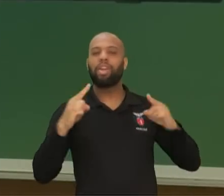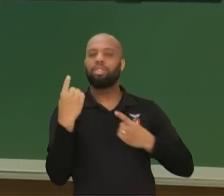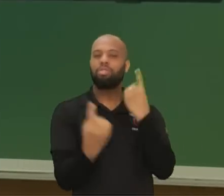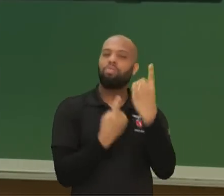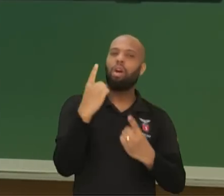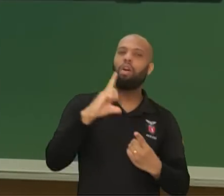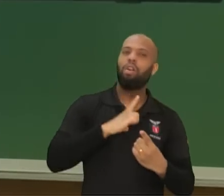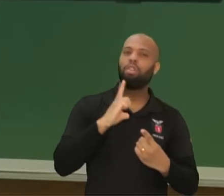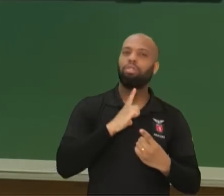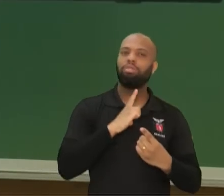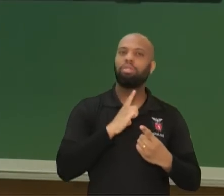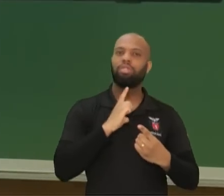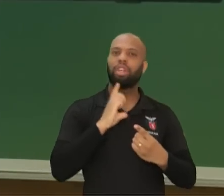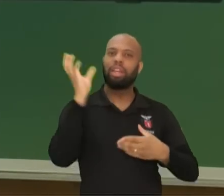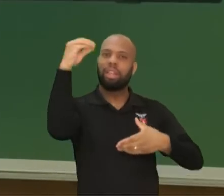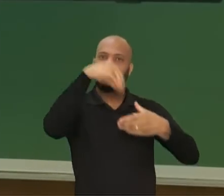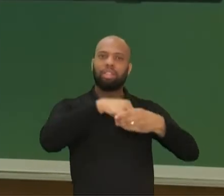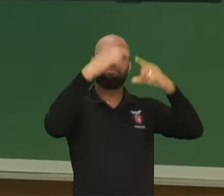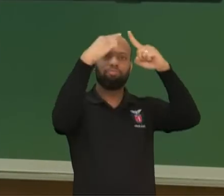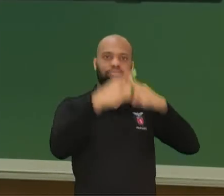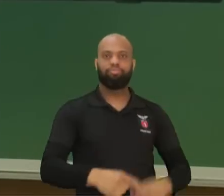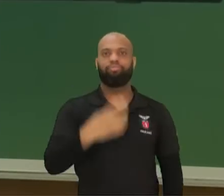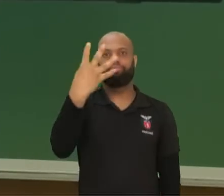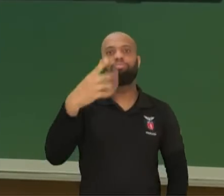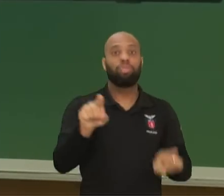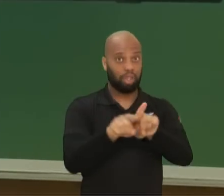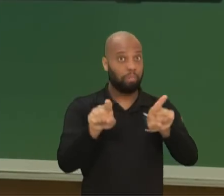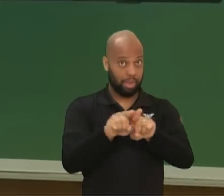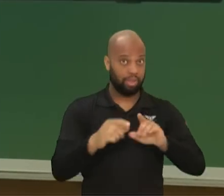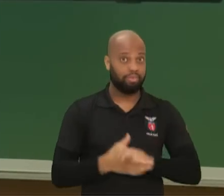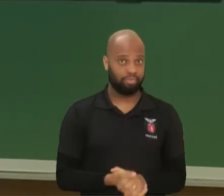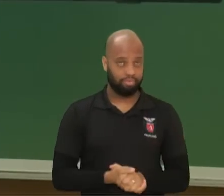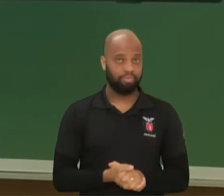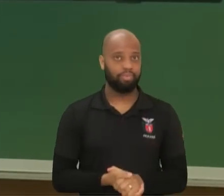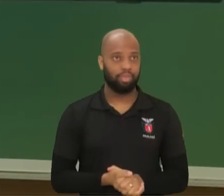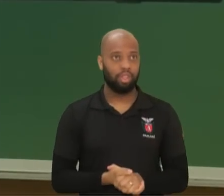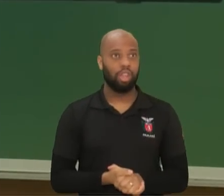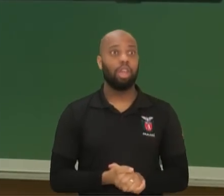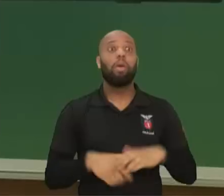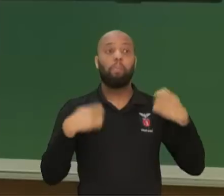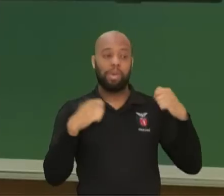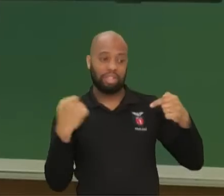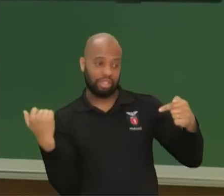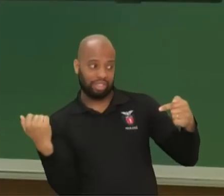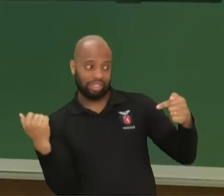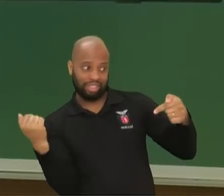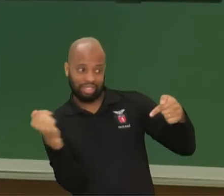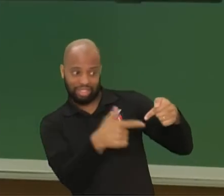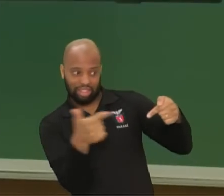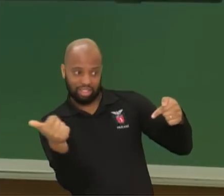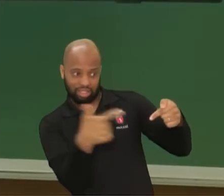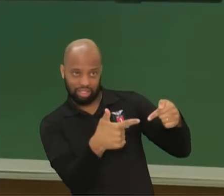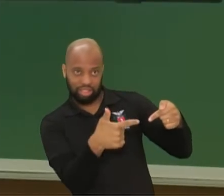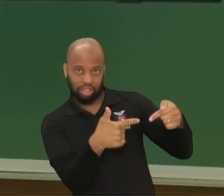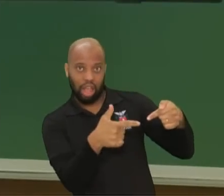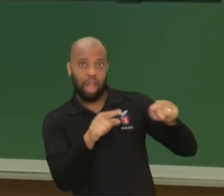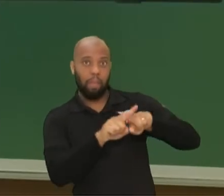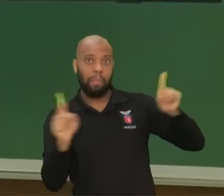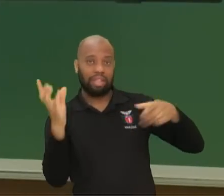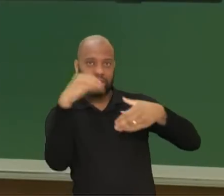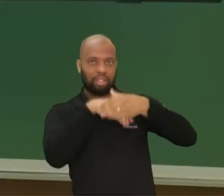deles, certo, é múltiplo de 4 também? Então, maior que 7 múltiplo de 4.